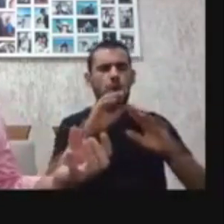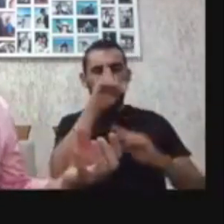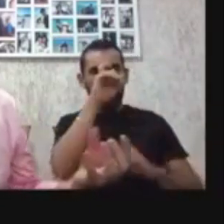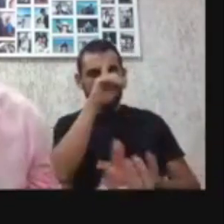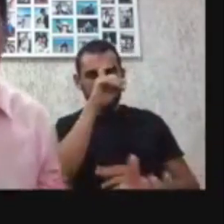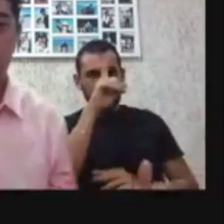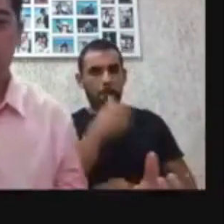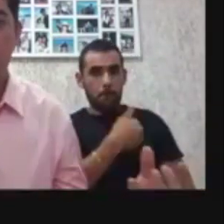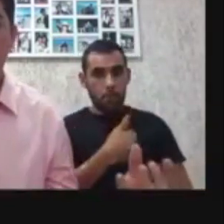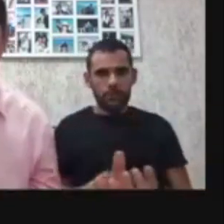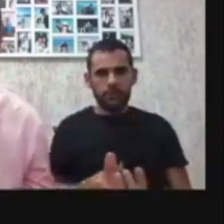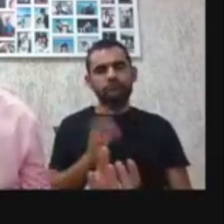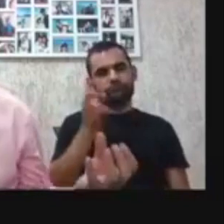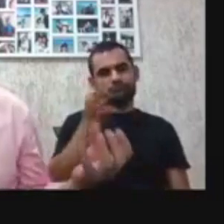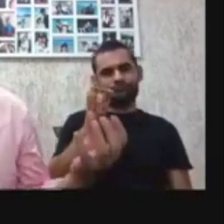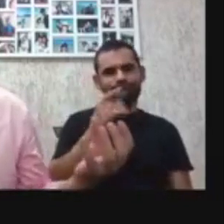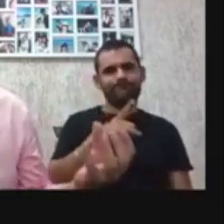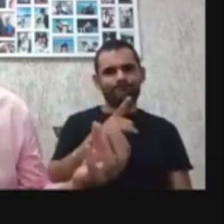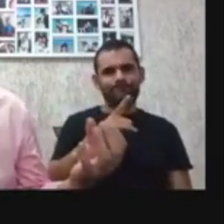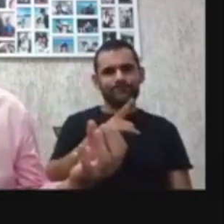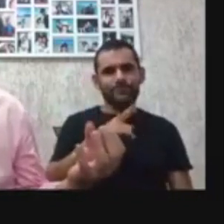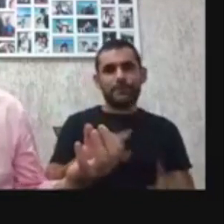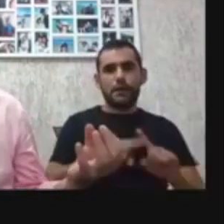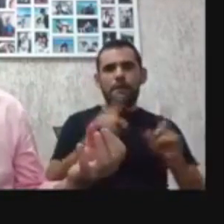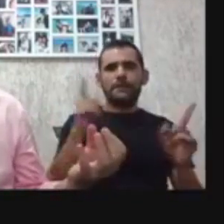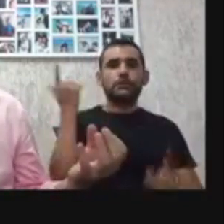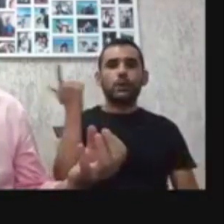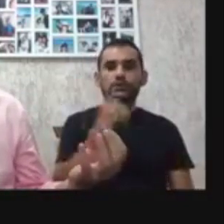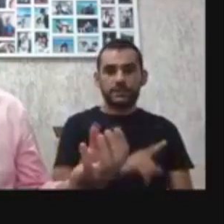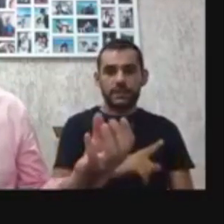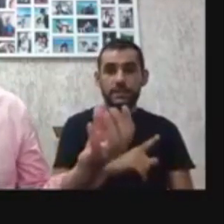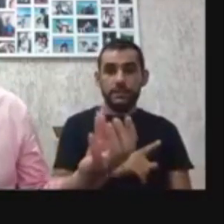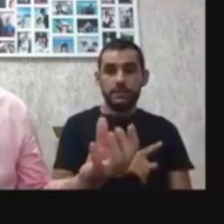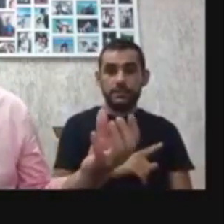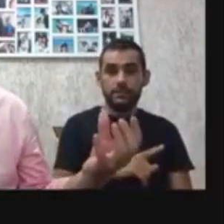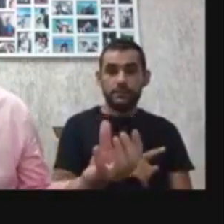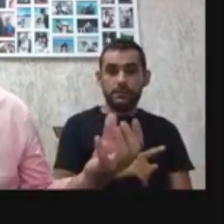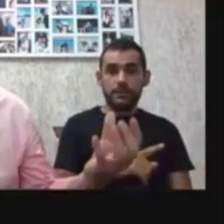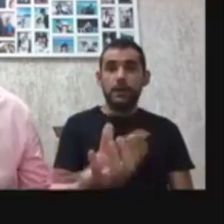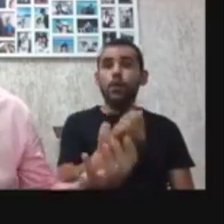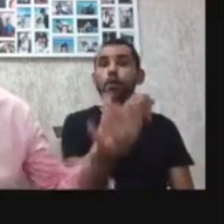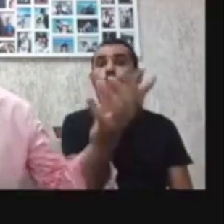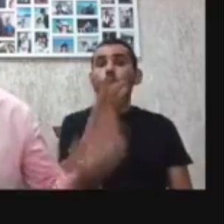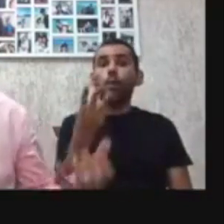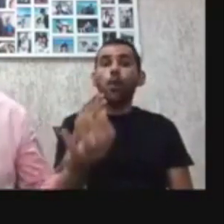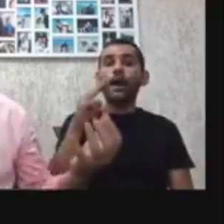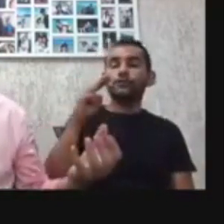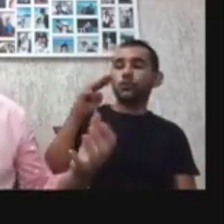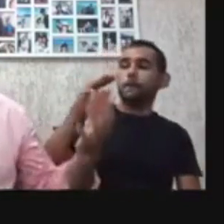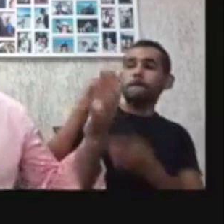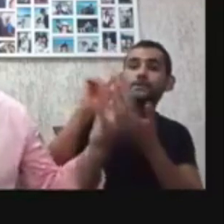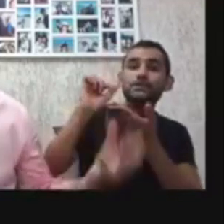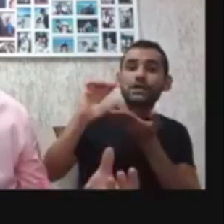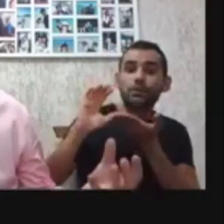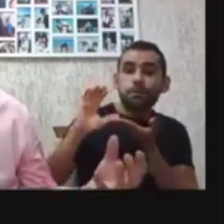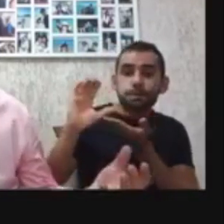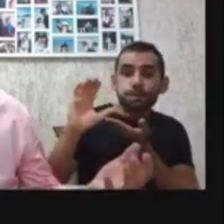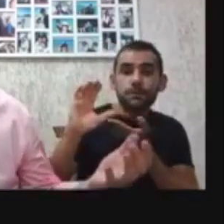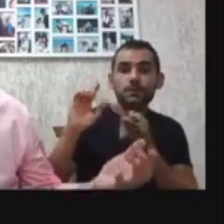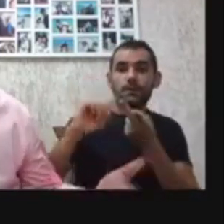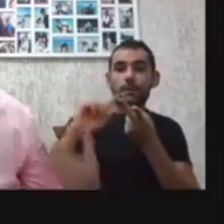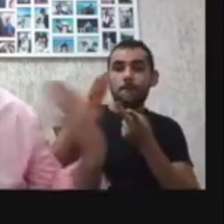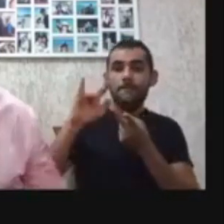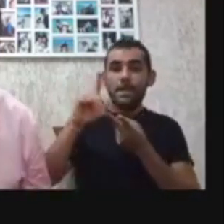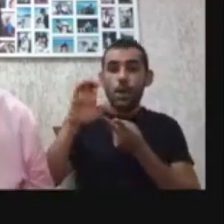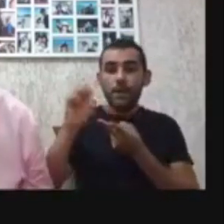hospital público? É, sabe? Mas nós temos condições para isso? Quantos milhões, bilhões irá custar uma construção